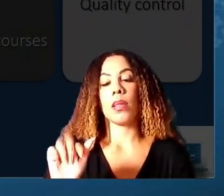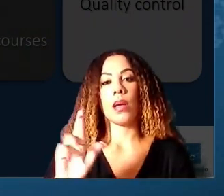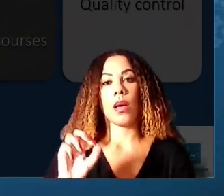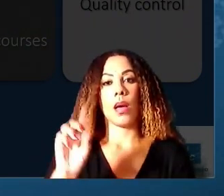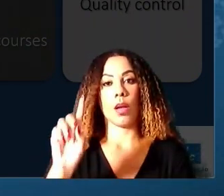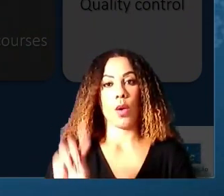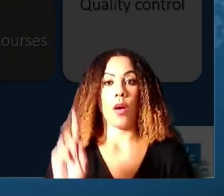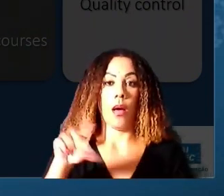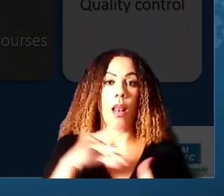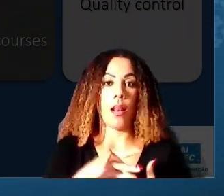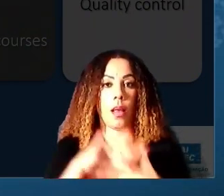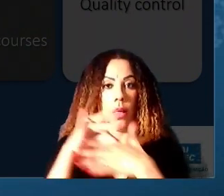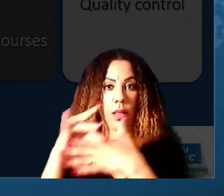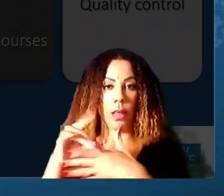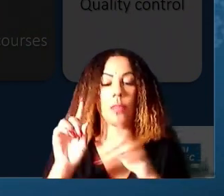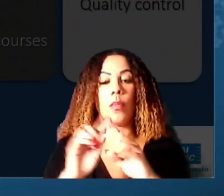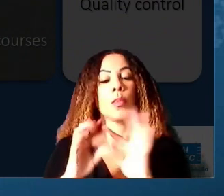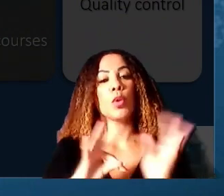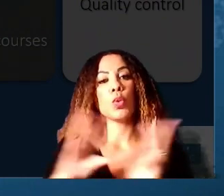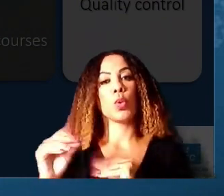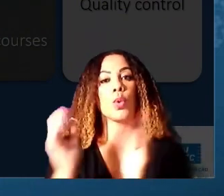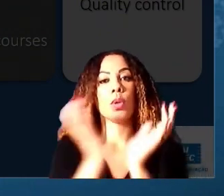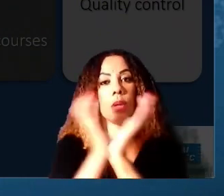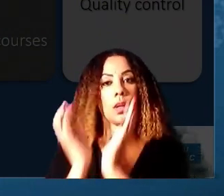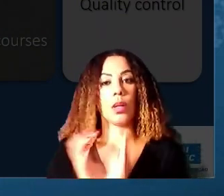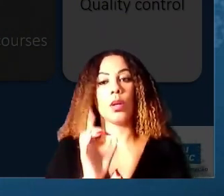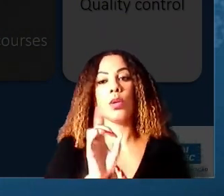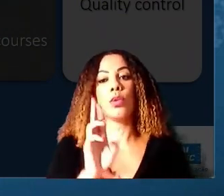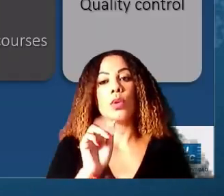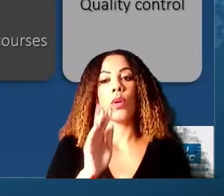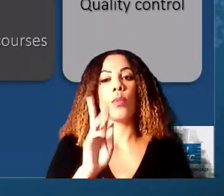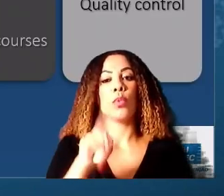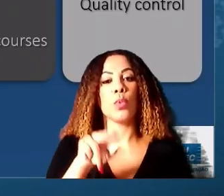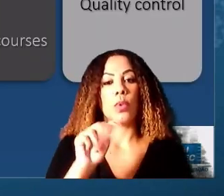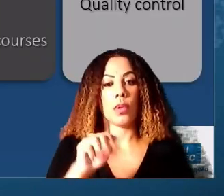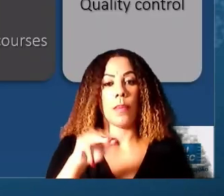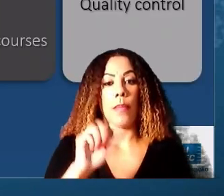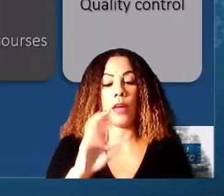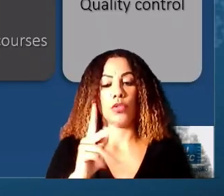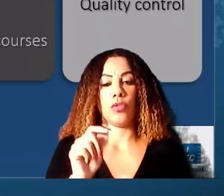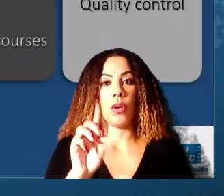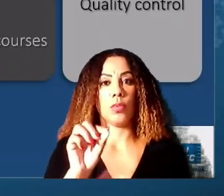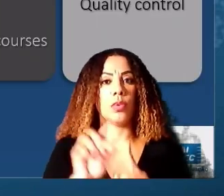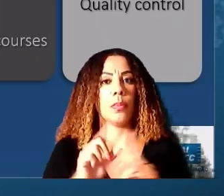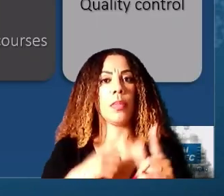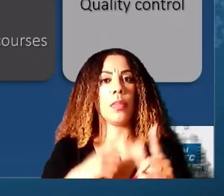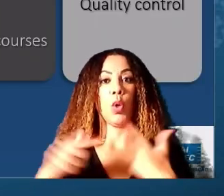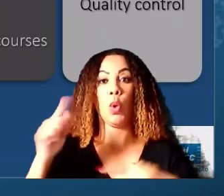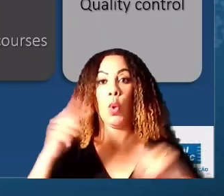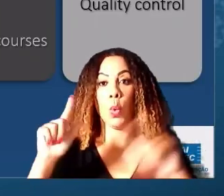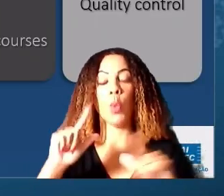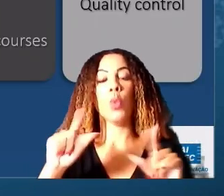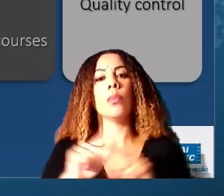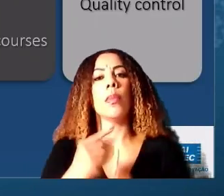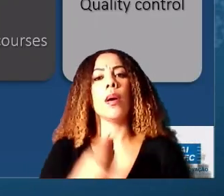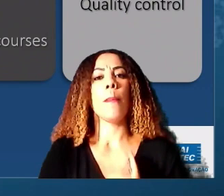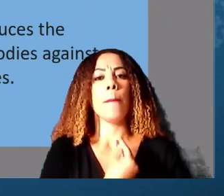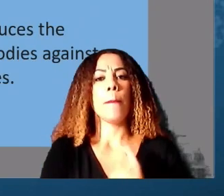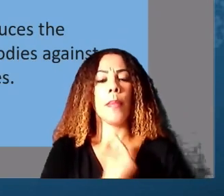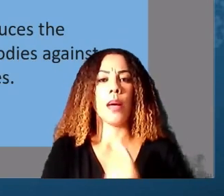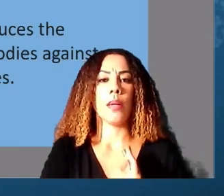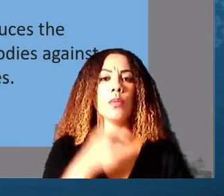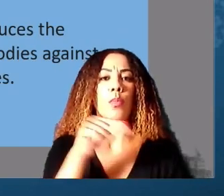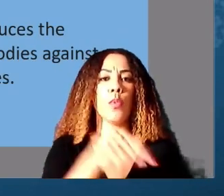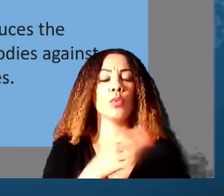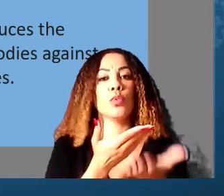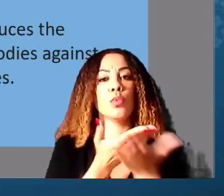líder, e toda a equipe, a doutora Bruna Machado e vários outros que participaram, né, desse estudo.